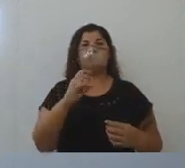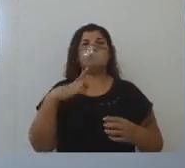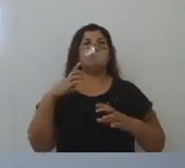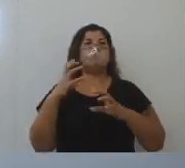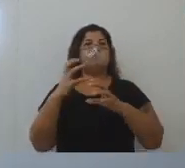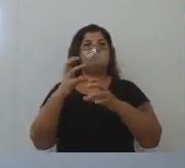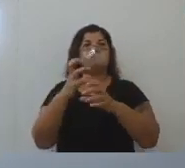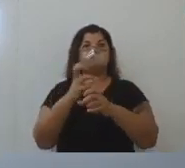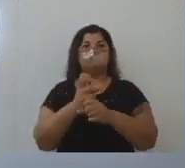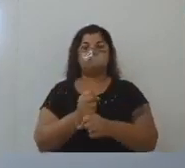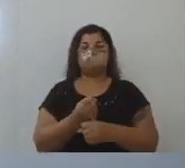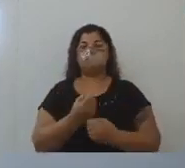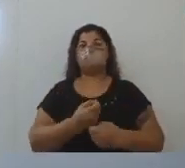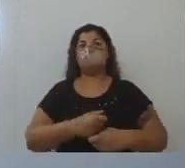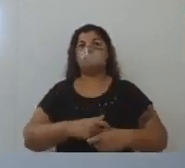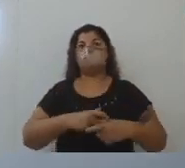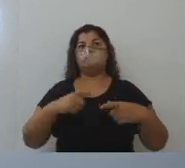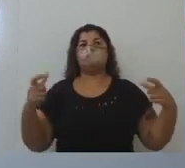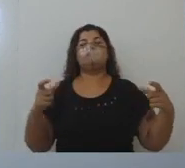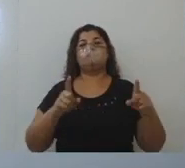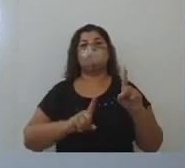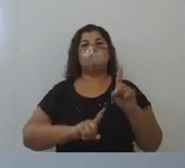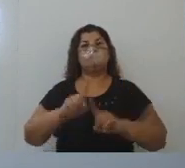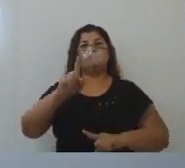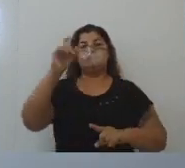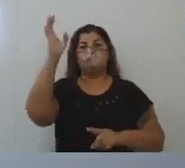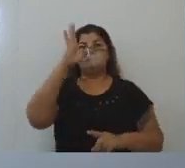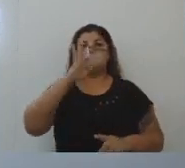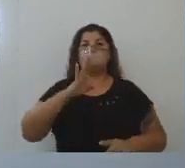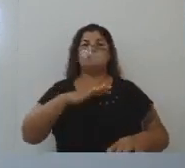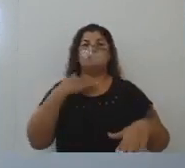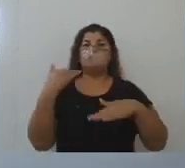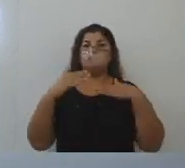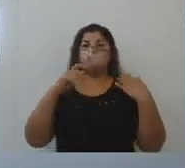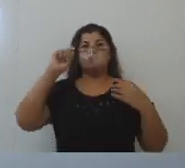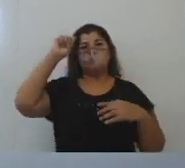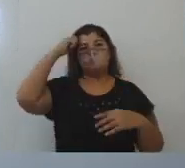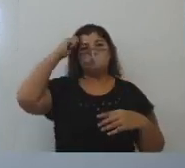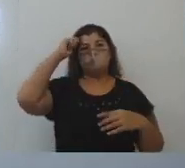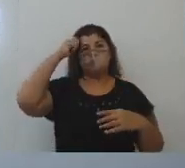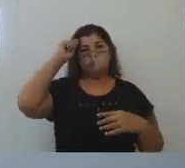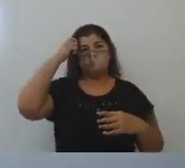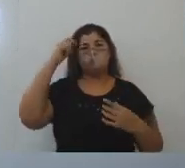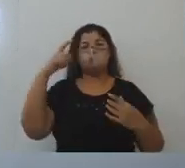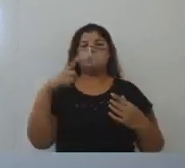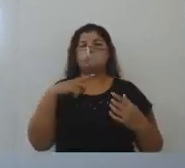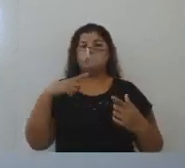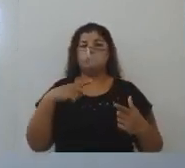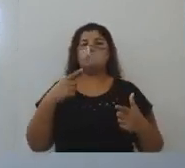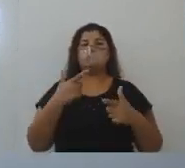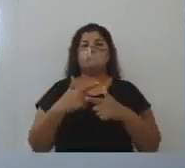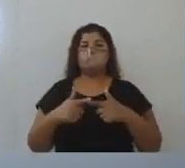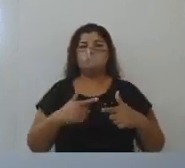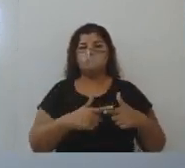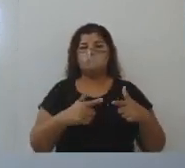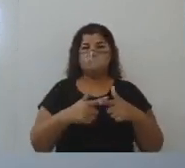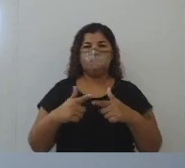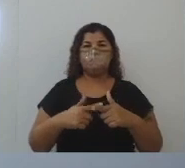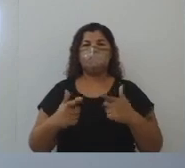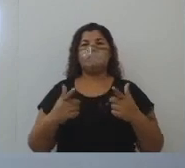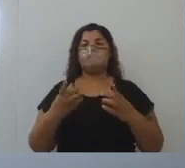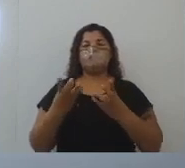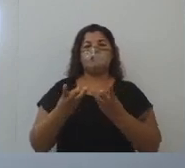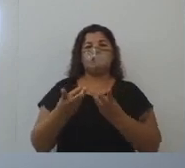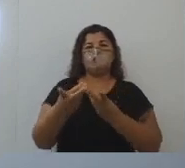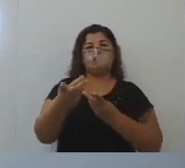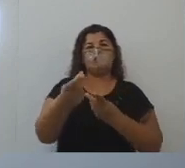vamos esperar para a próxima aula para vocês verem como são alarmantes esses dados, como são alarmantes essas